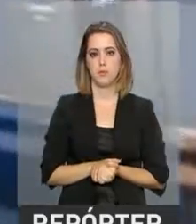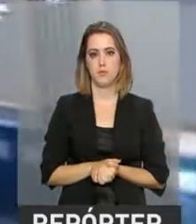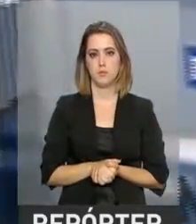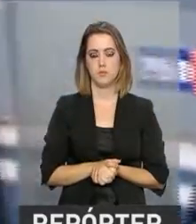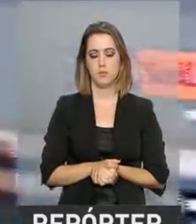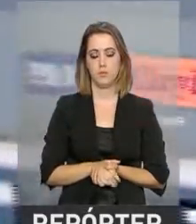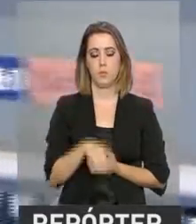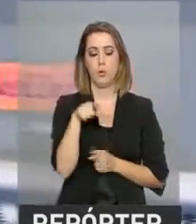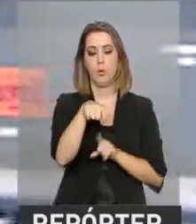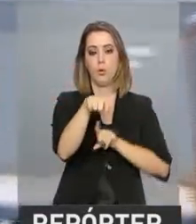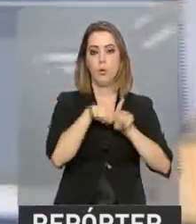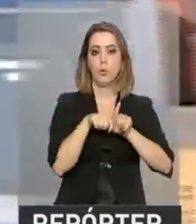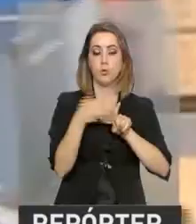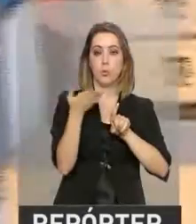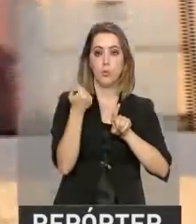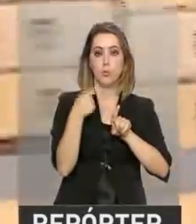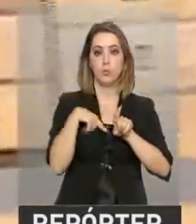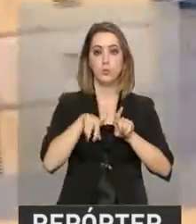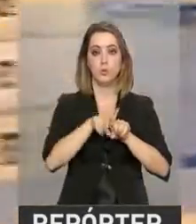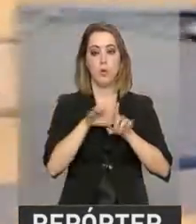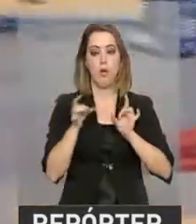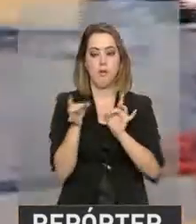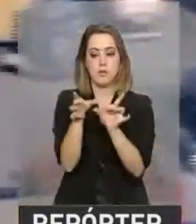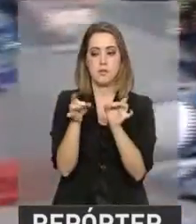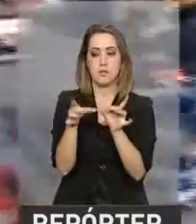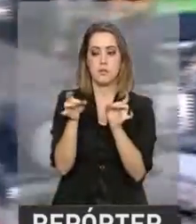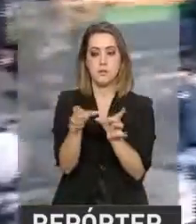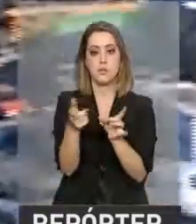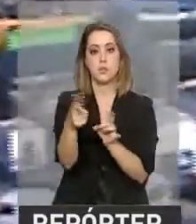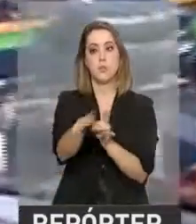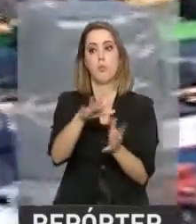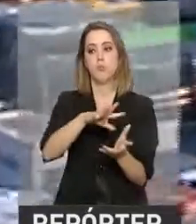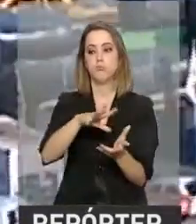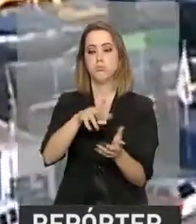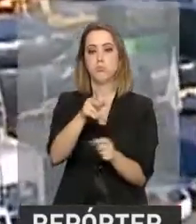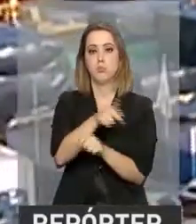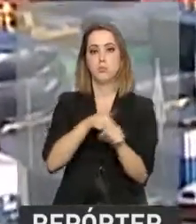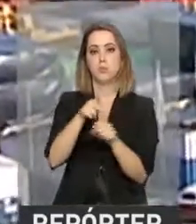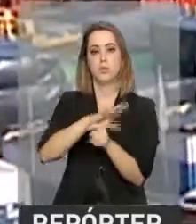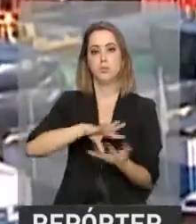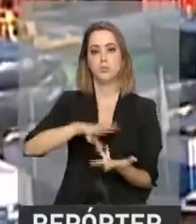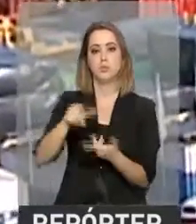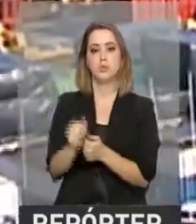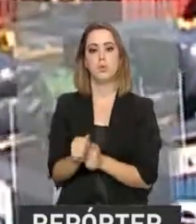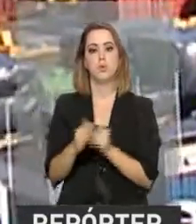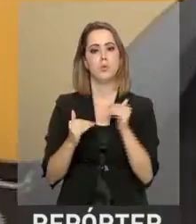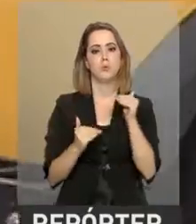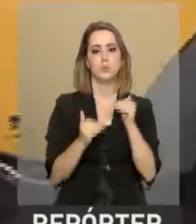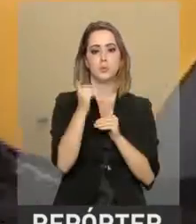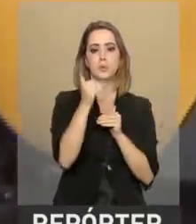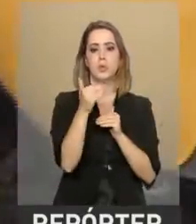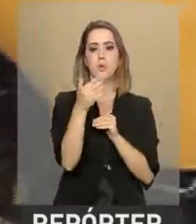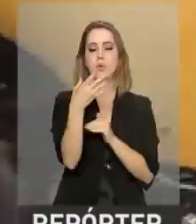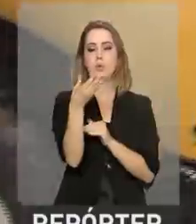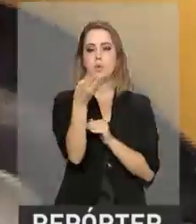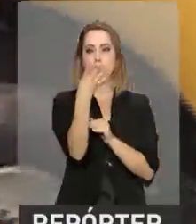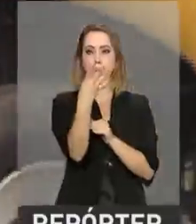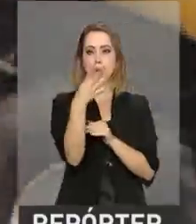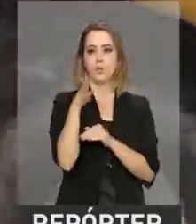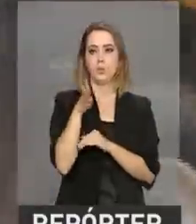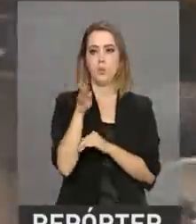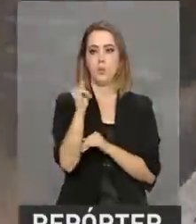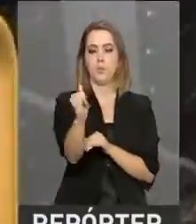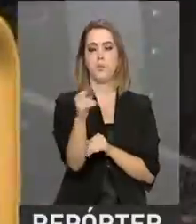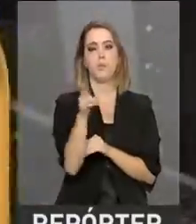só no mês passado as exportações superaram as importações em quase 4 bilhões de dólares o agronegócio